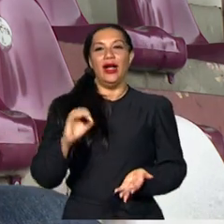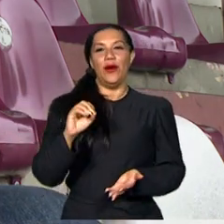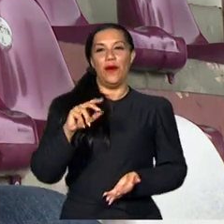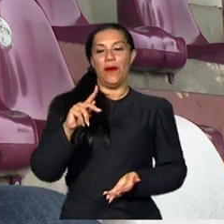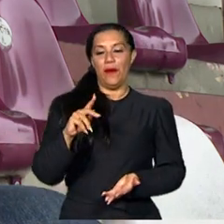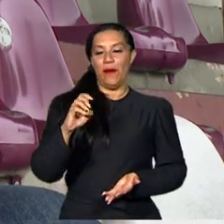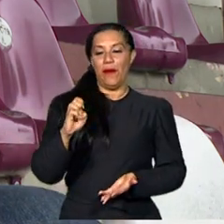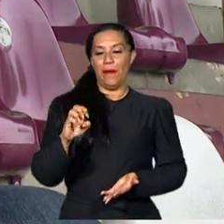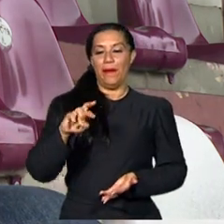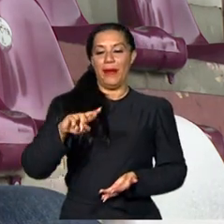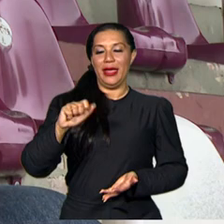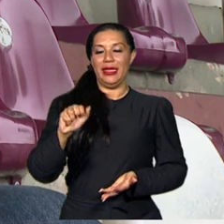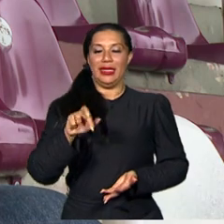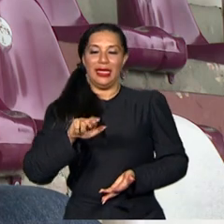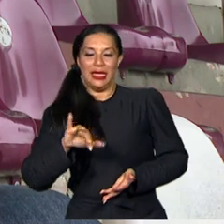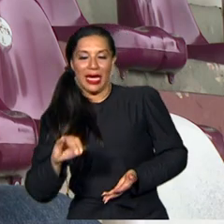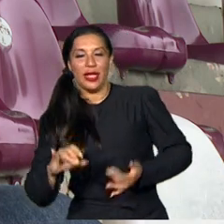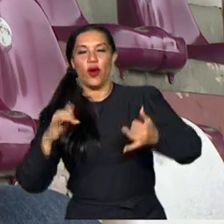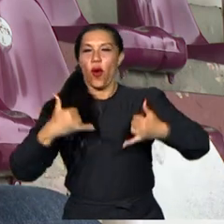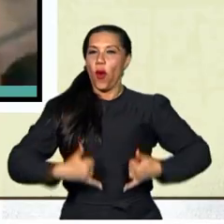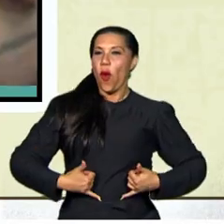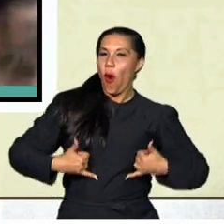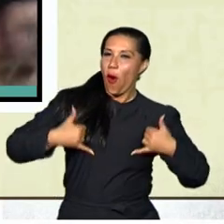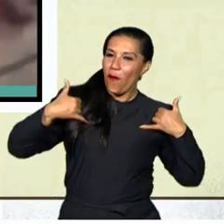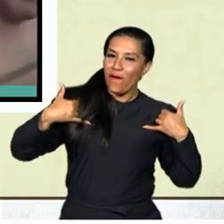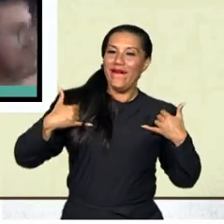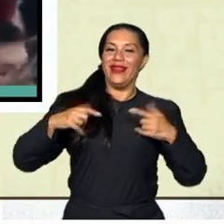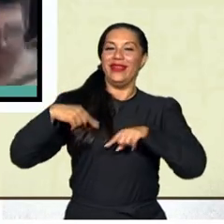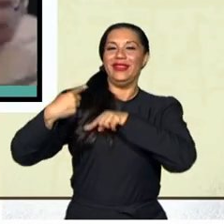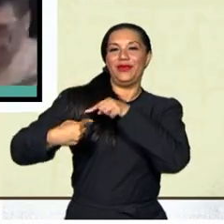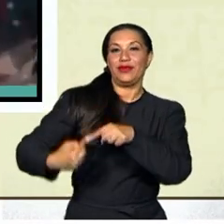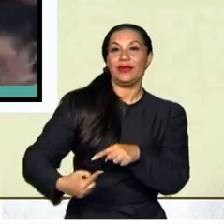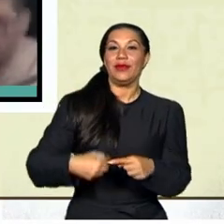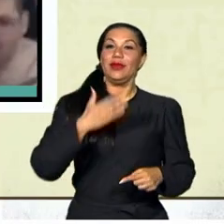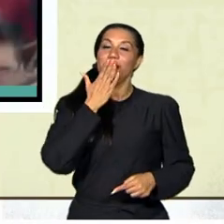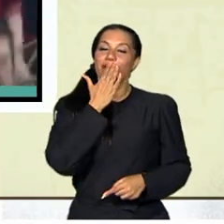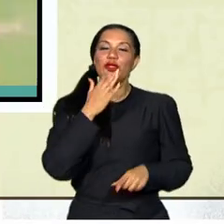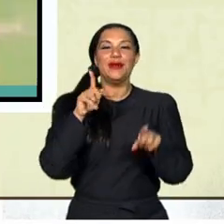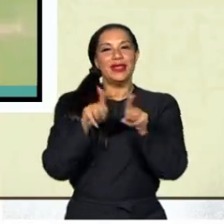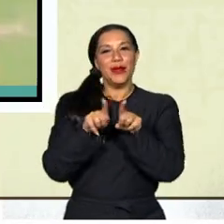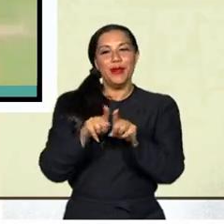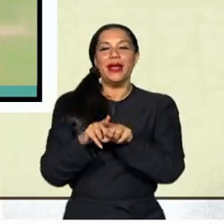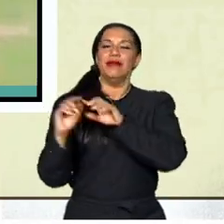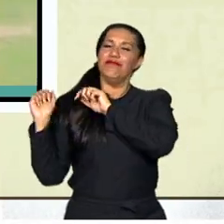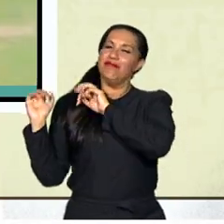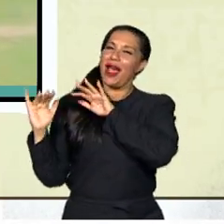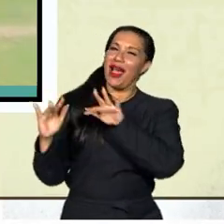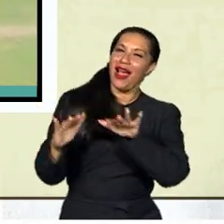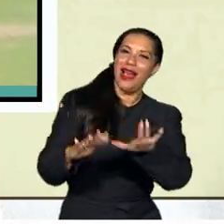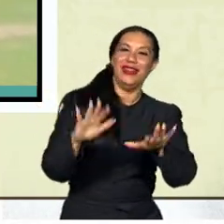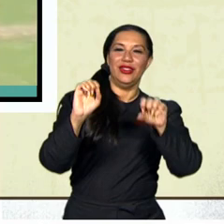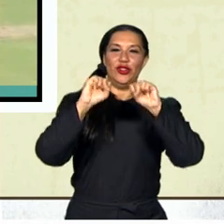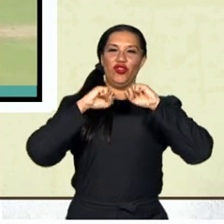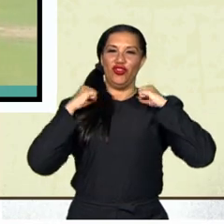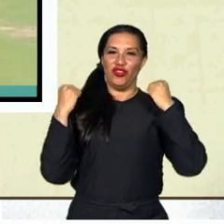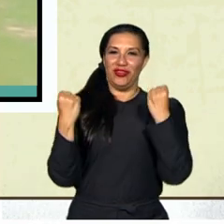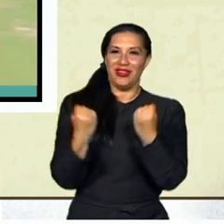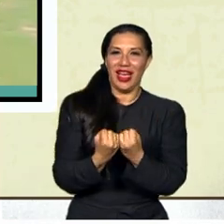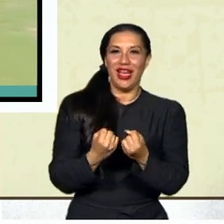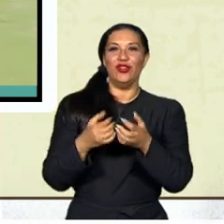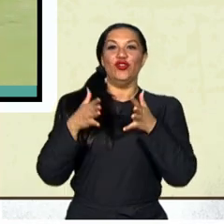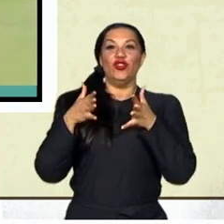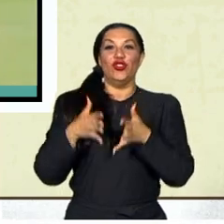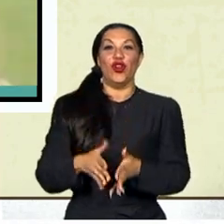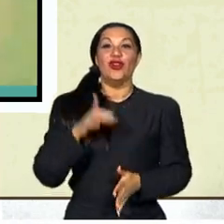orgulho da torcida em dizer que a origem é operária. O time ainda leva muita gente para seu estádio nos jogos